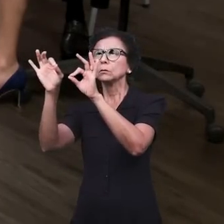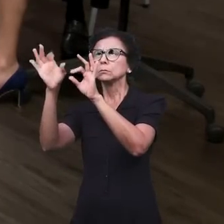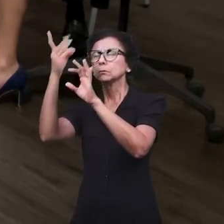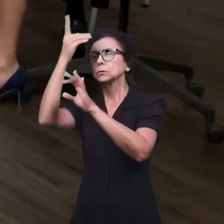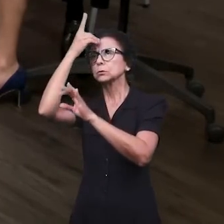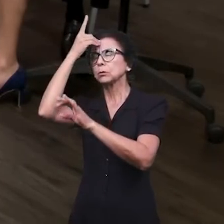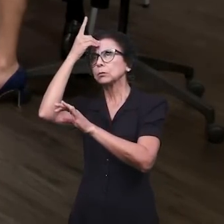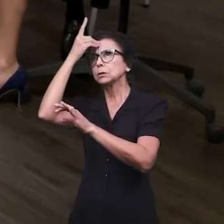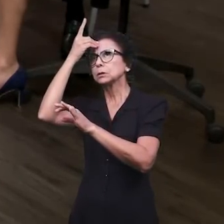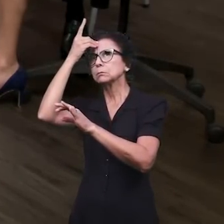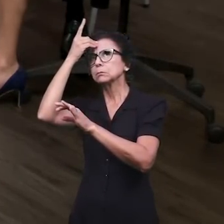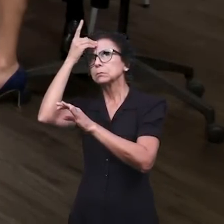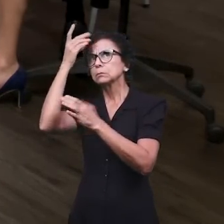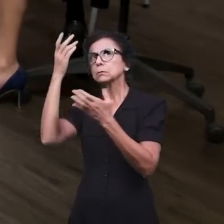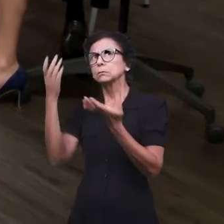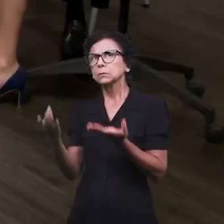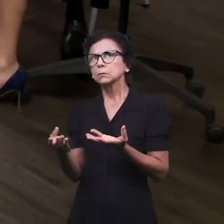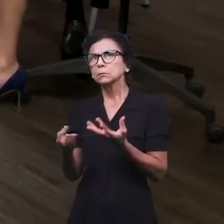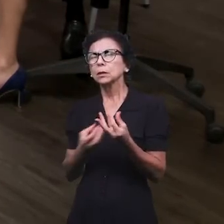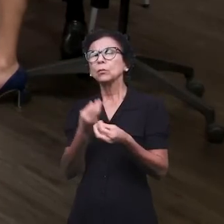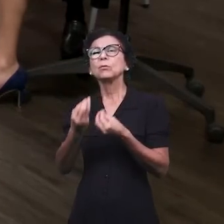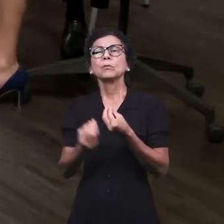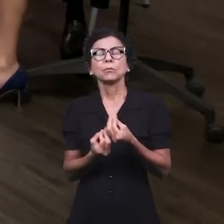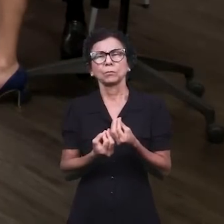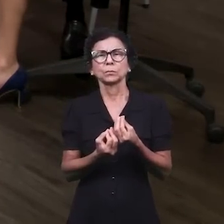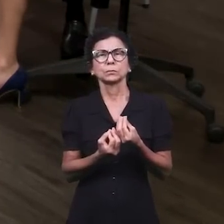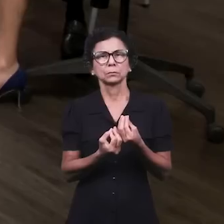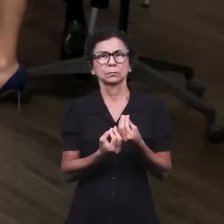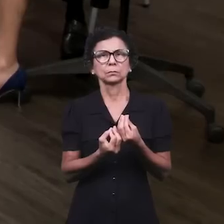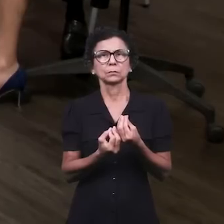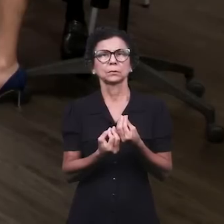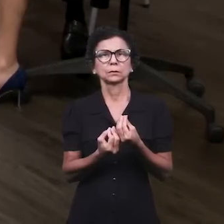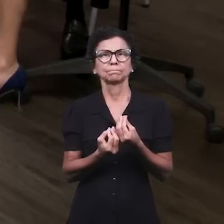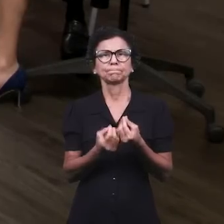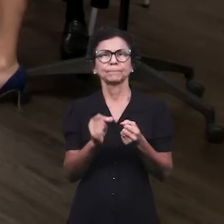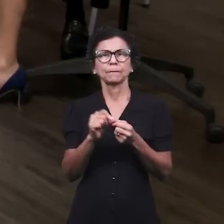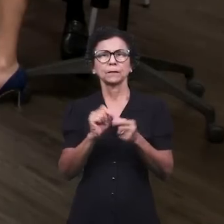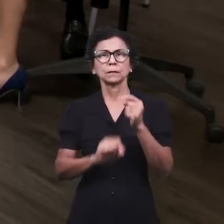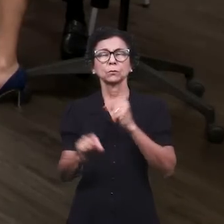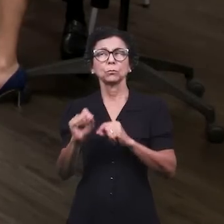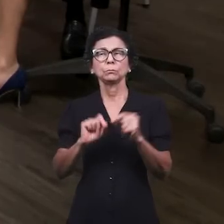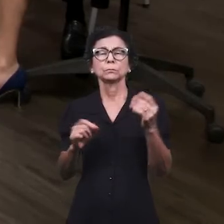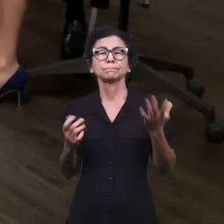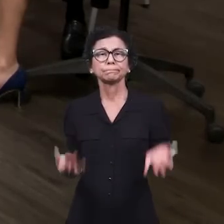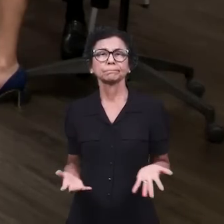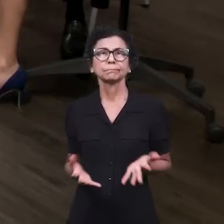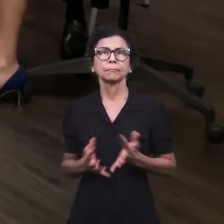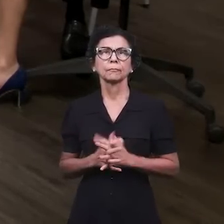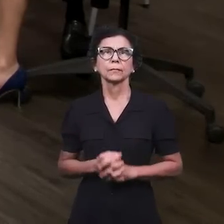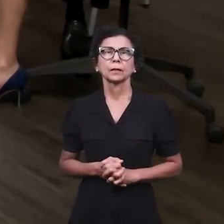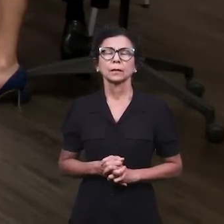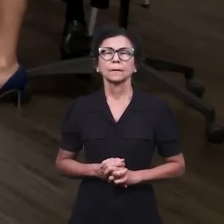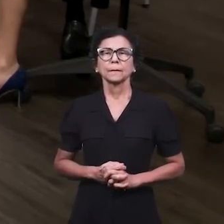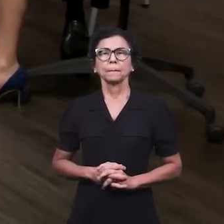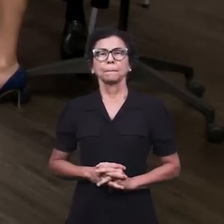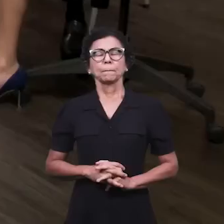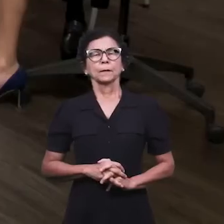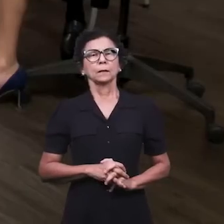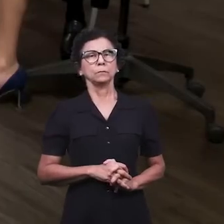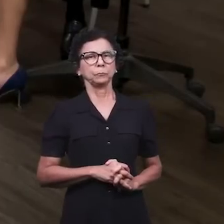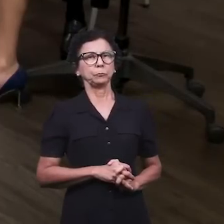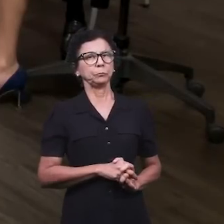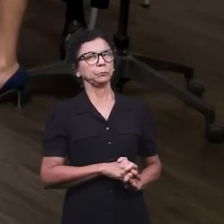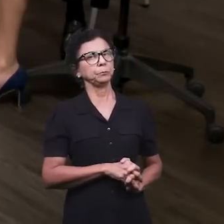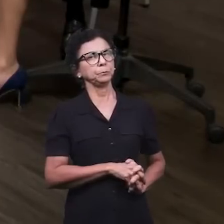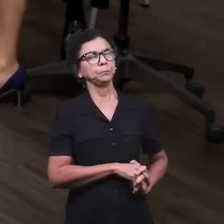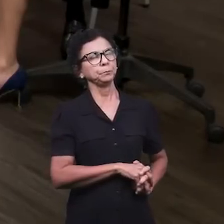tínhamos que usar a igreja. Bom, vocês adotaram a igreja sobre dons, como funcionam os dons. Vocês vão trabalhar